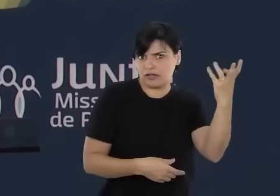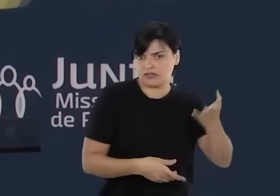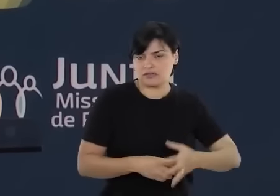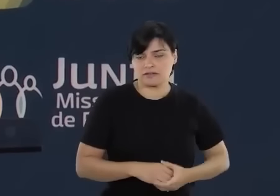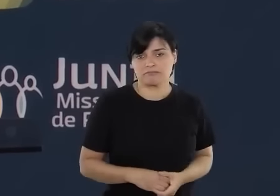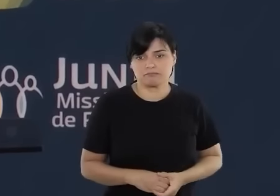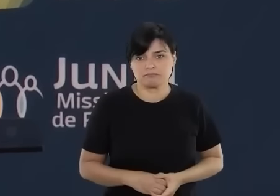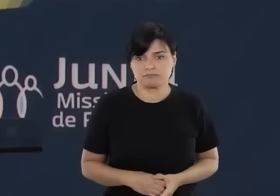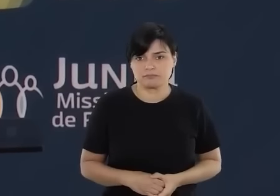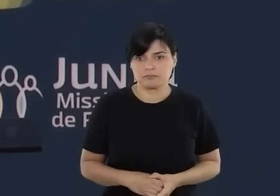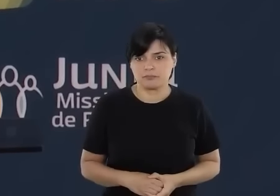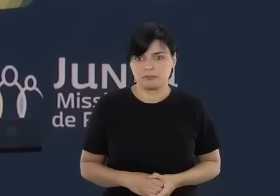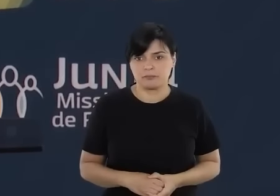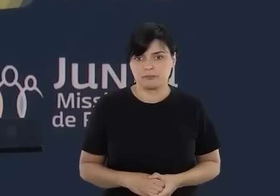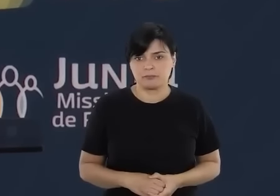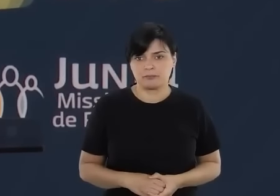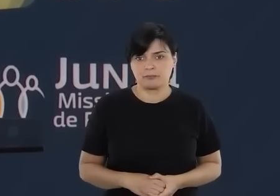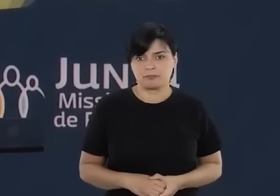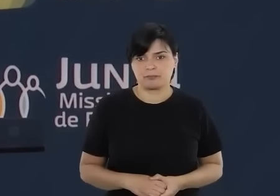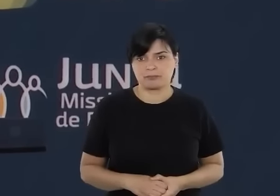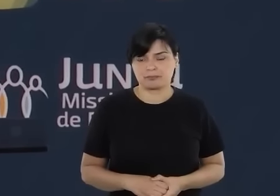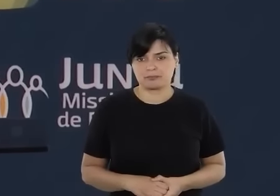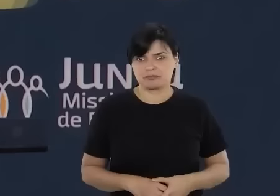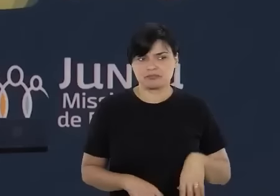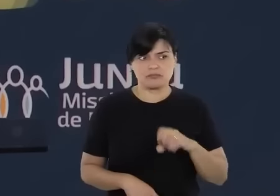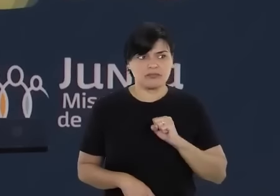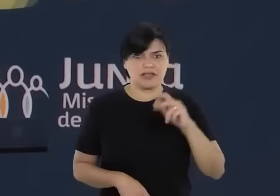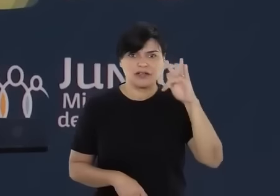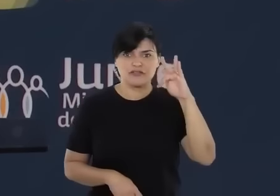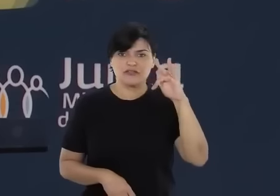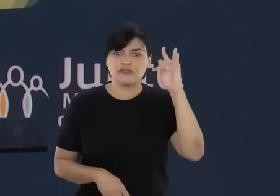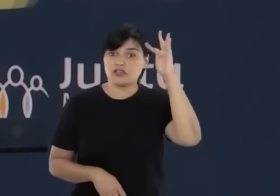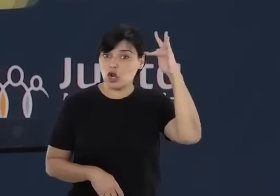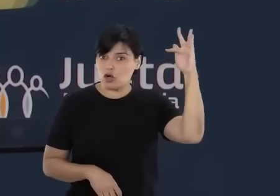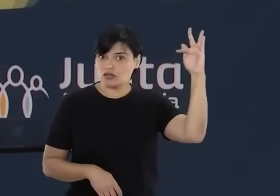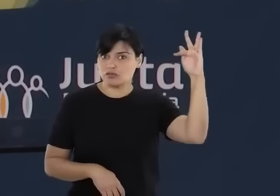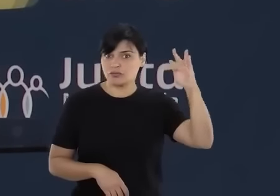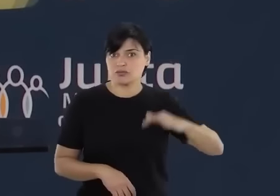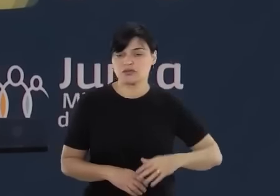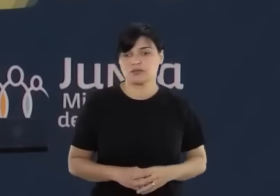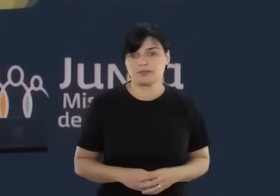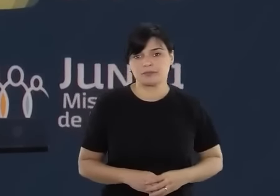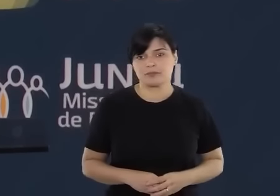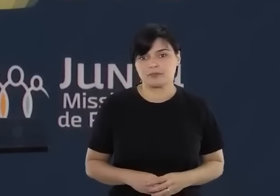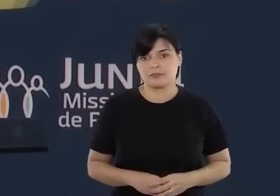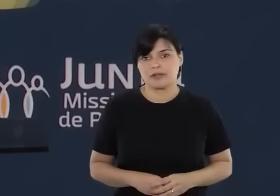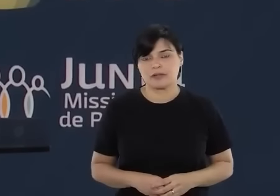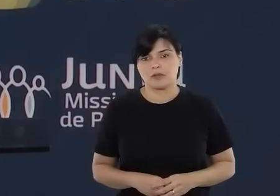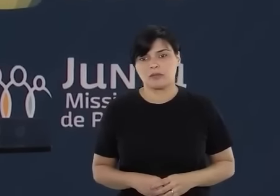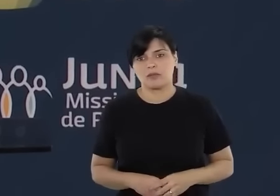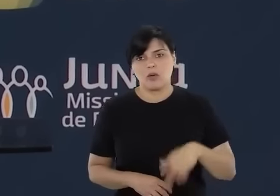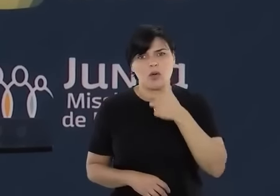Filosofia na terra de Péricles de Sócrates de Platão de Aristóteles nessa terra dos homens que encheram